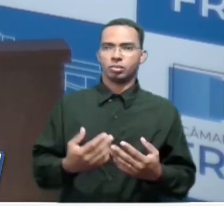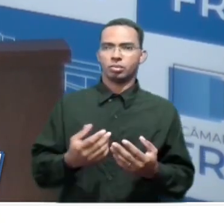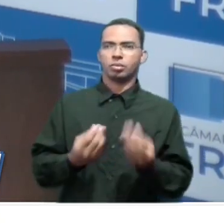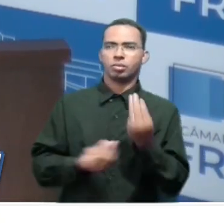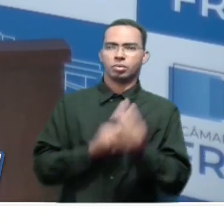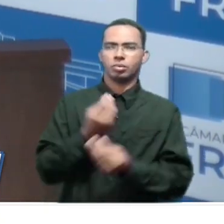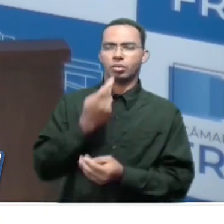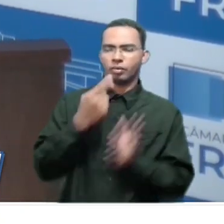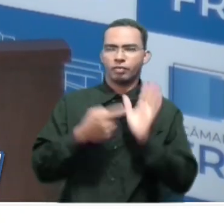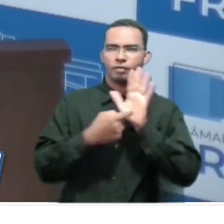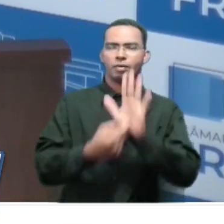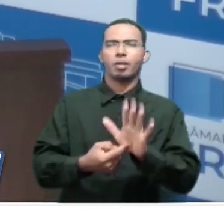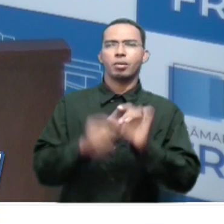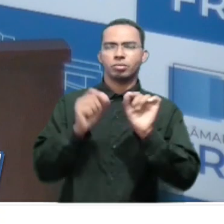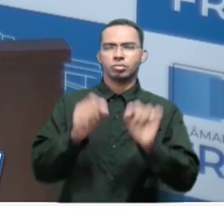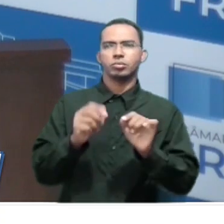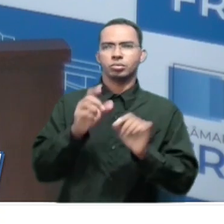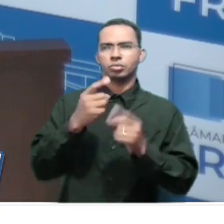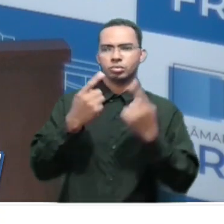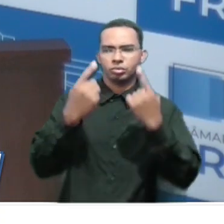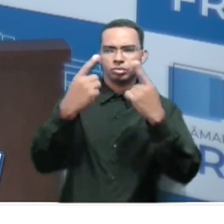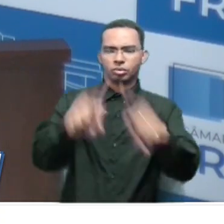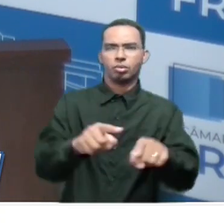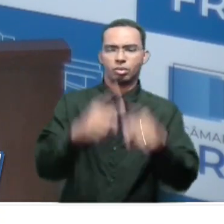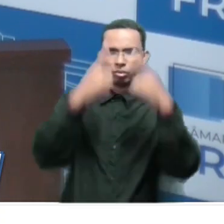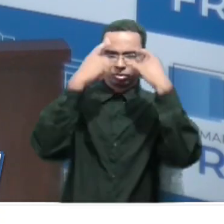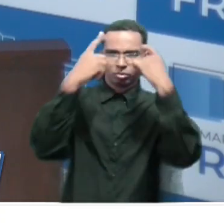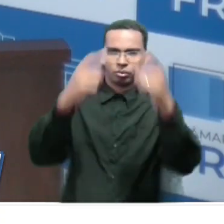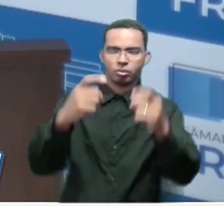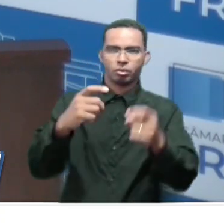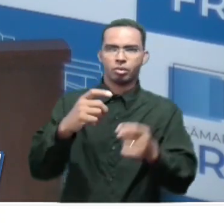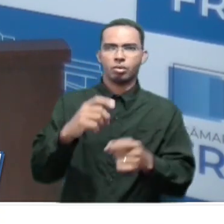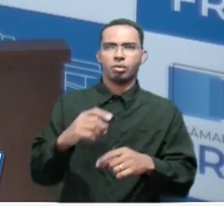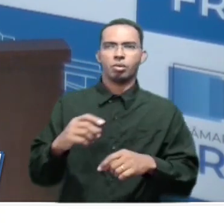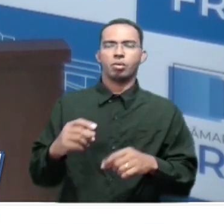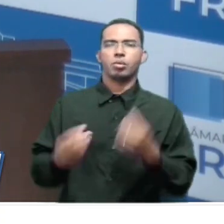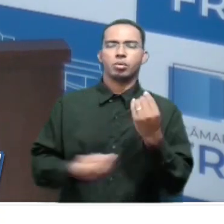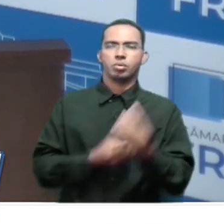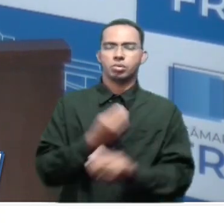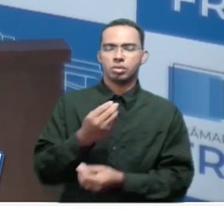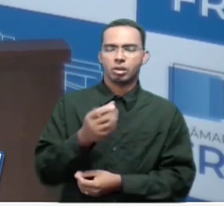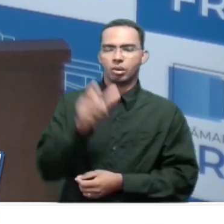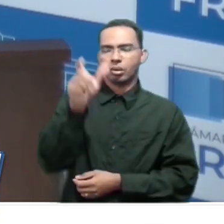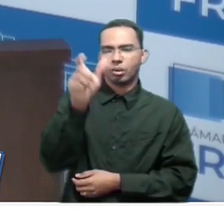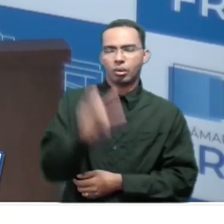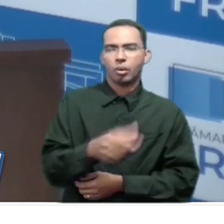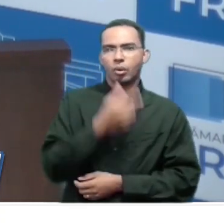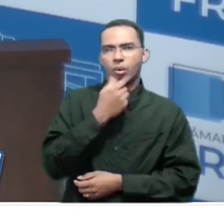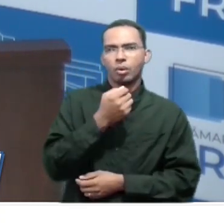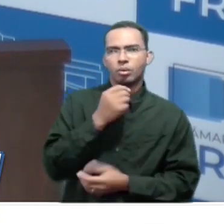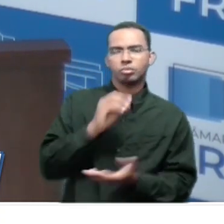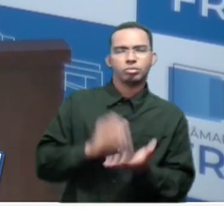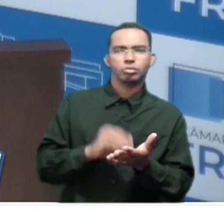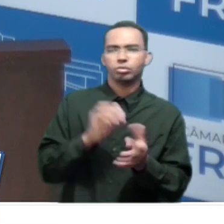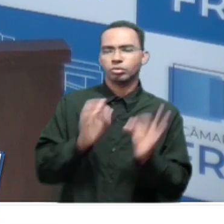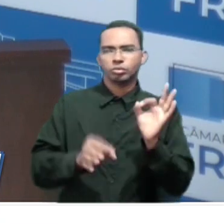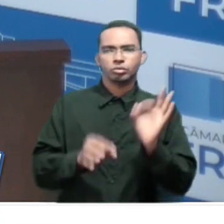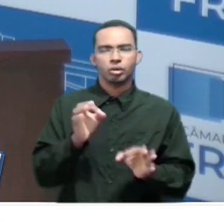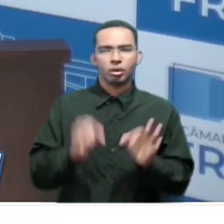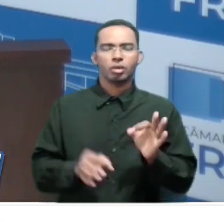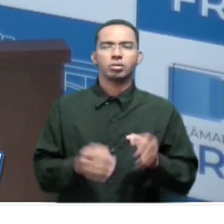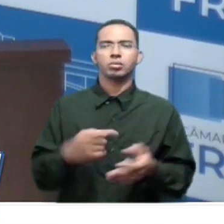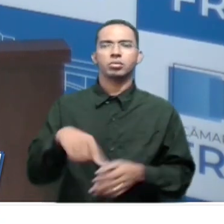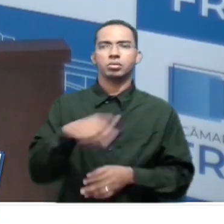veemente em repúdio às agressões covardes, desproporcionais, injustificadas realizadas pela